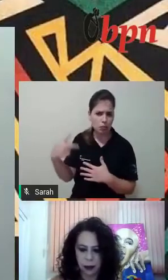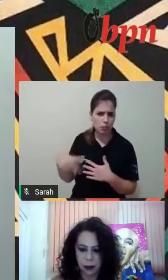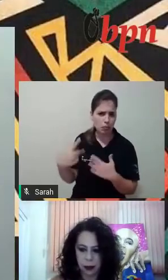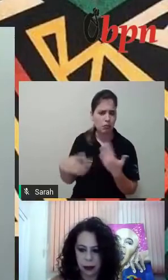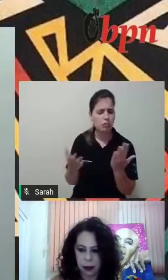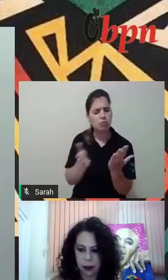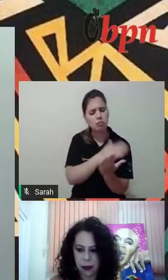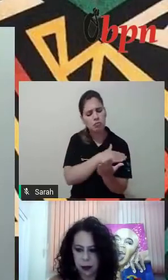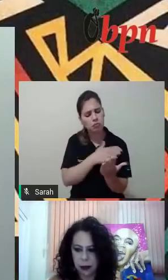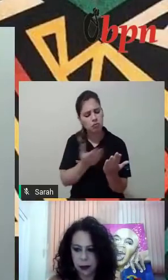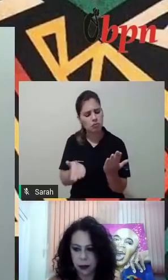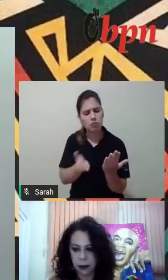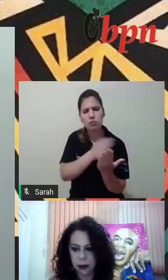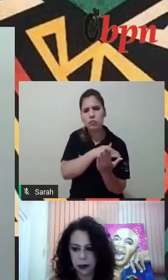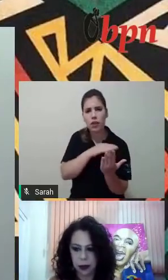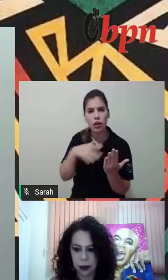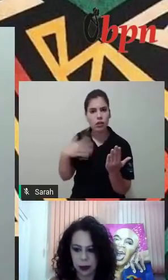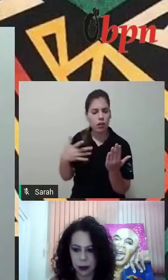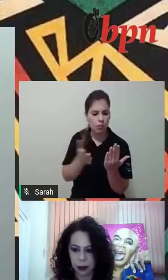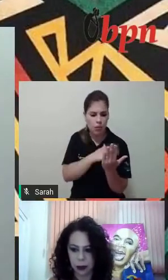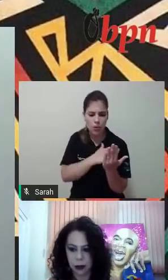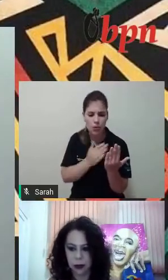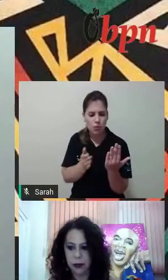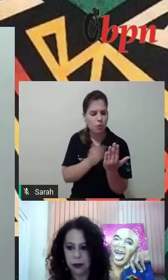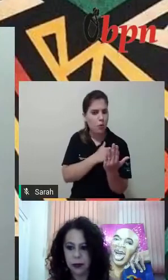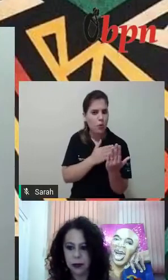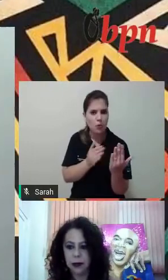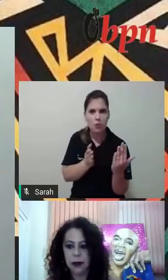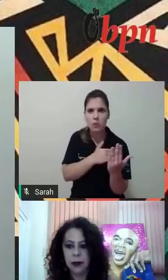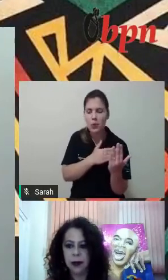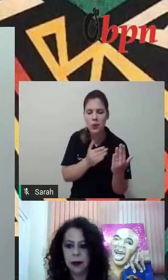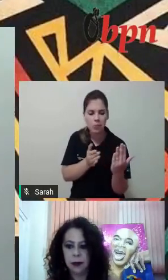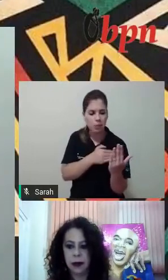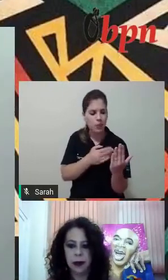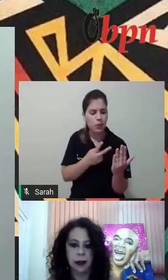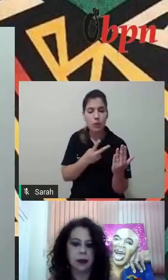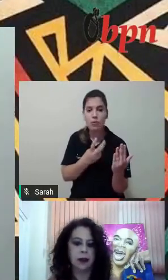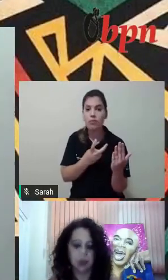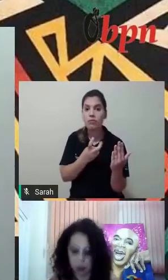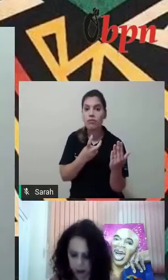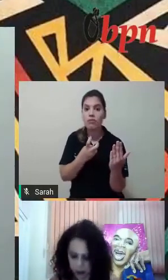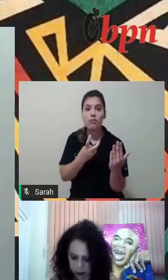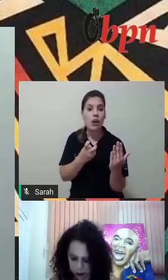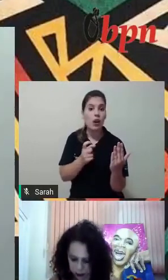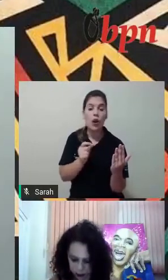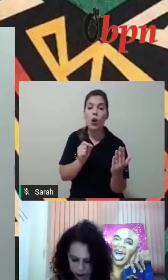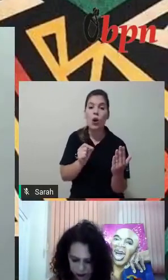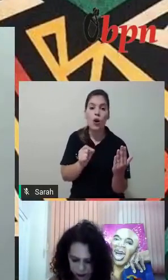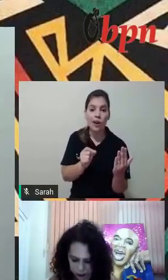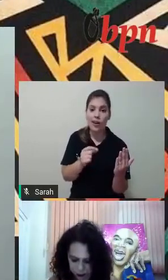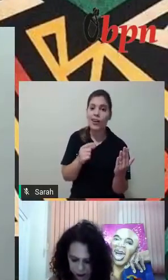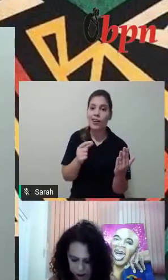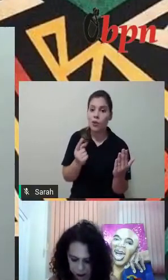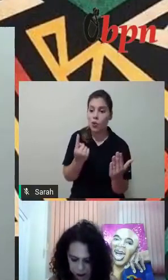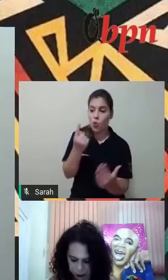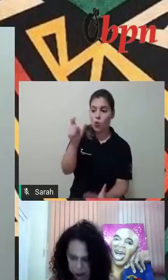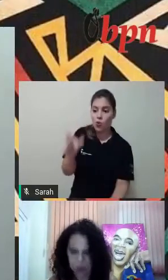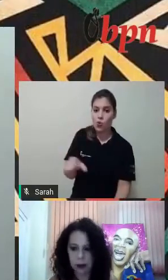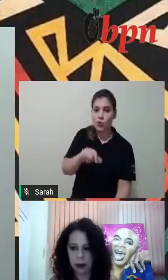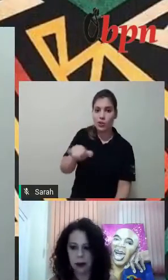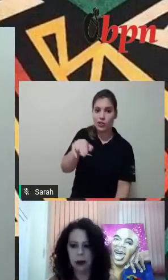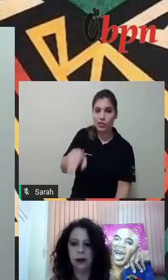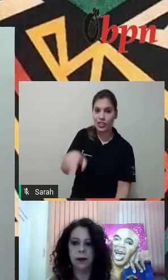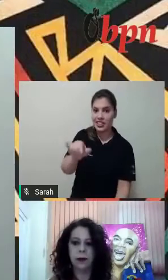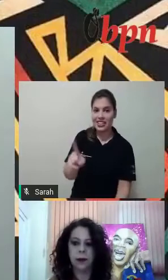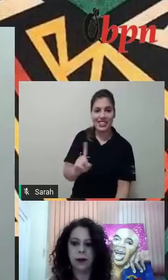você vai aprofundando na leitura do livro, você vê quantas Genis cabem naquele livro e